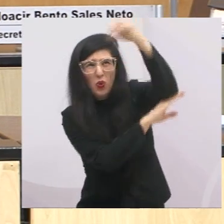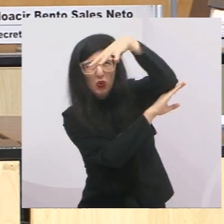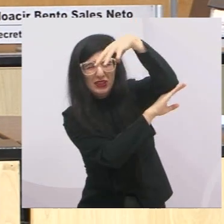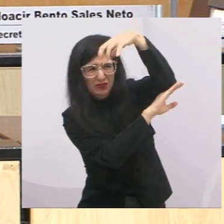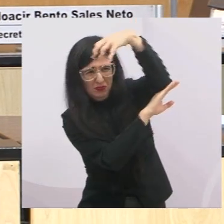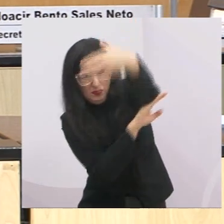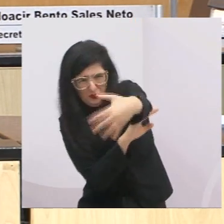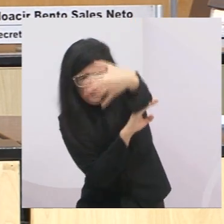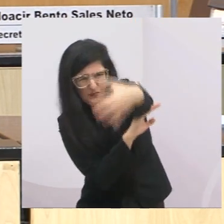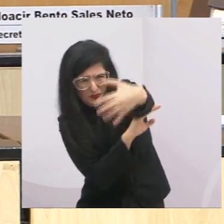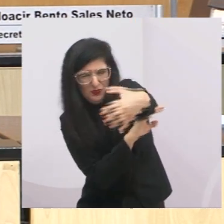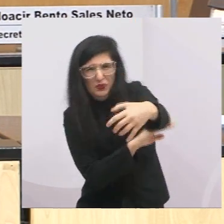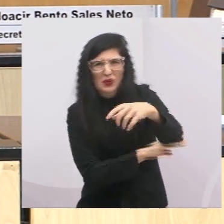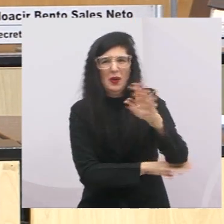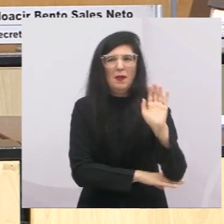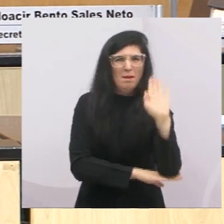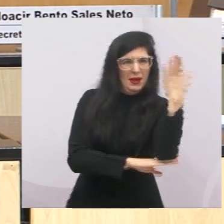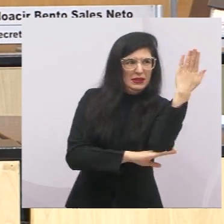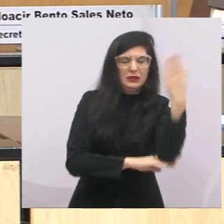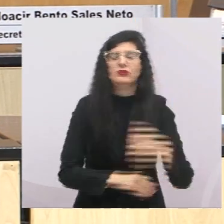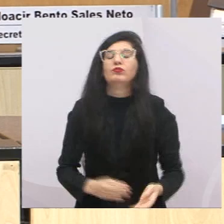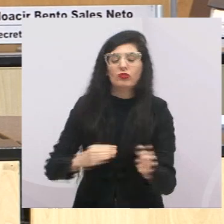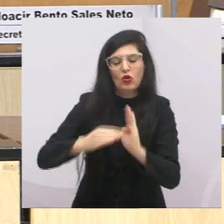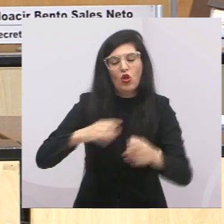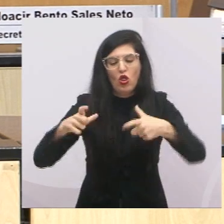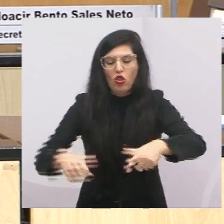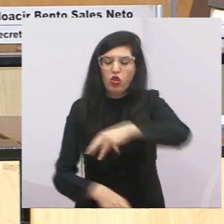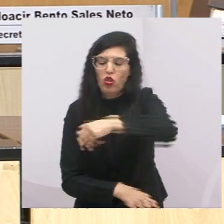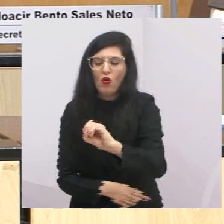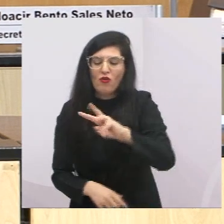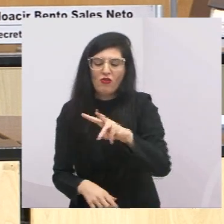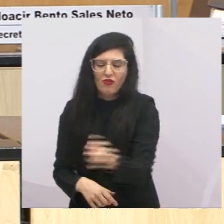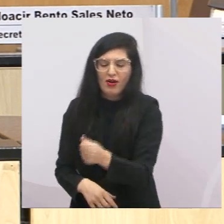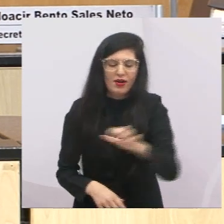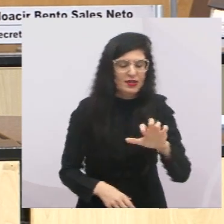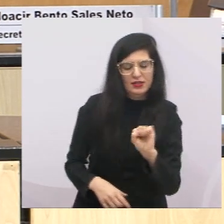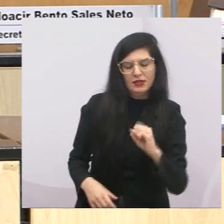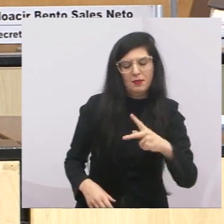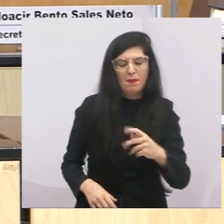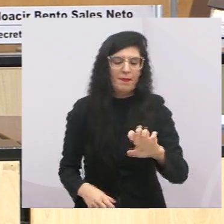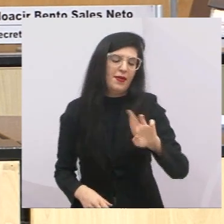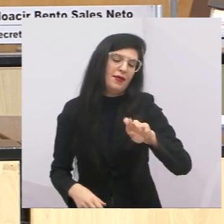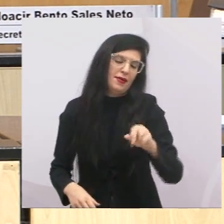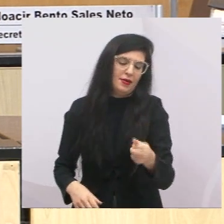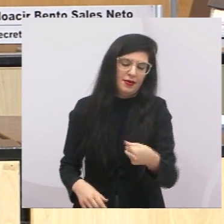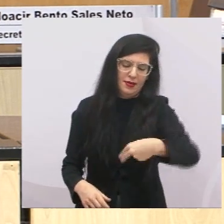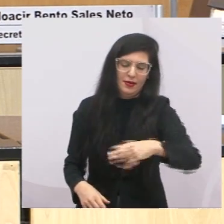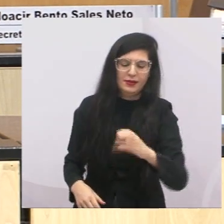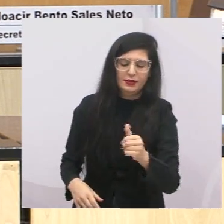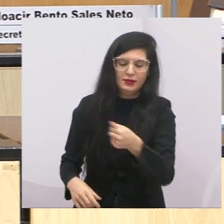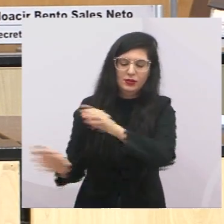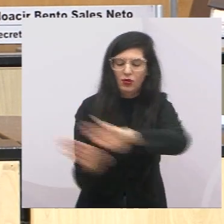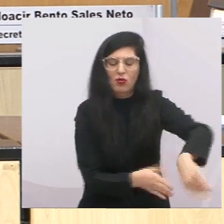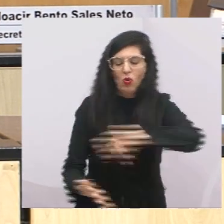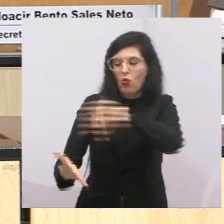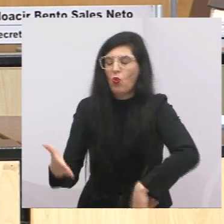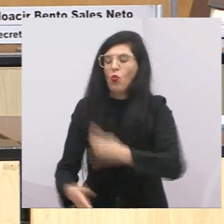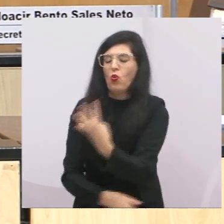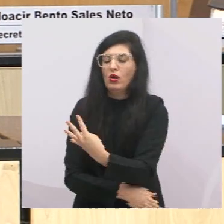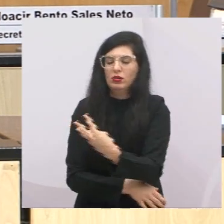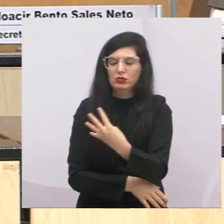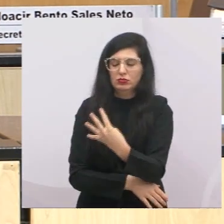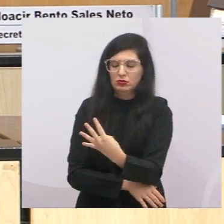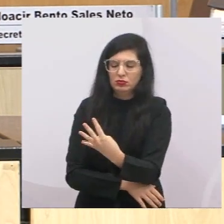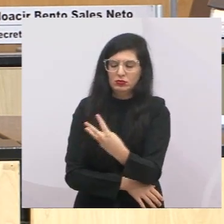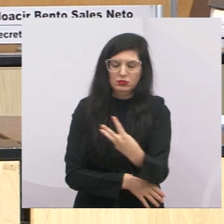em frente ao número 321, no Jardim Nova Esperança, em Jacareí. Autoria, vereador Valmir Parque, do Meia Lua. Requerimento 431. A